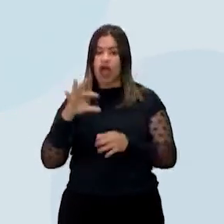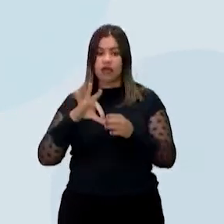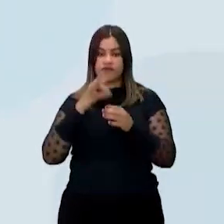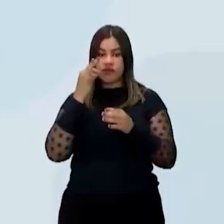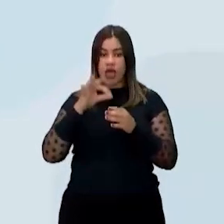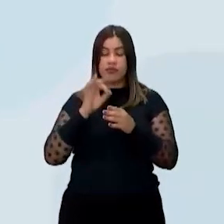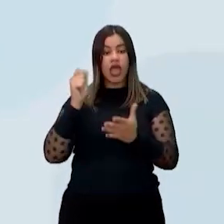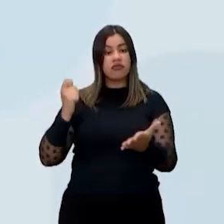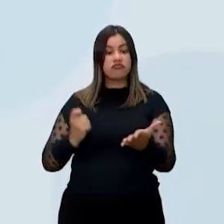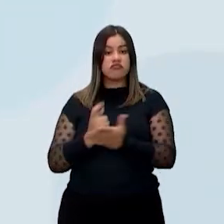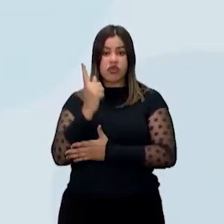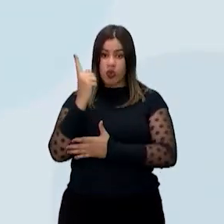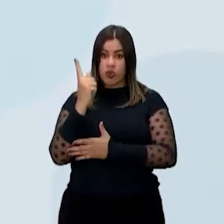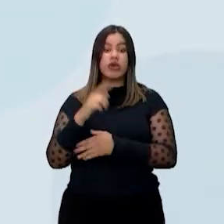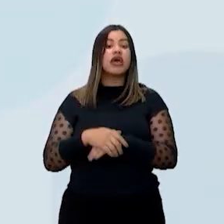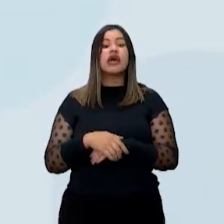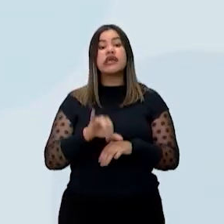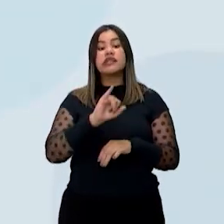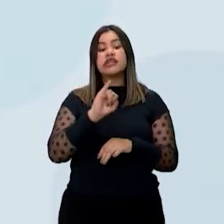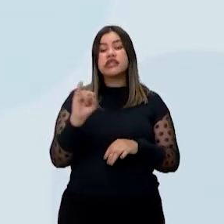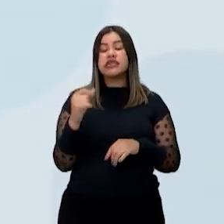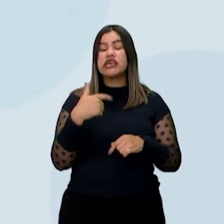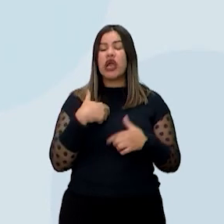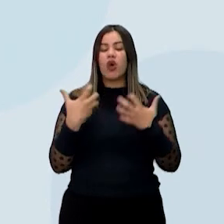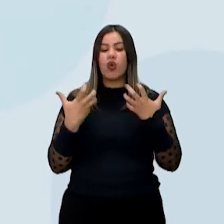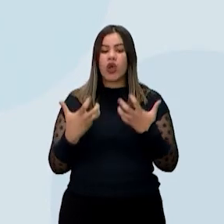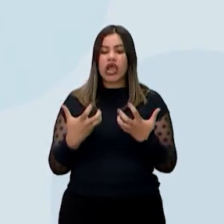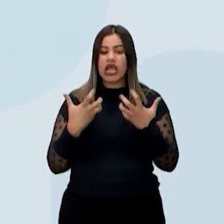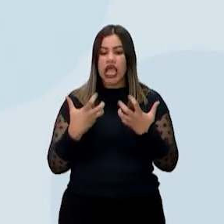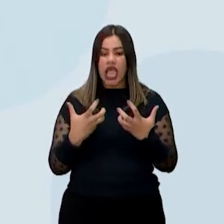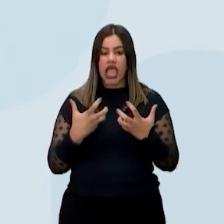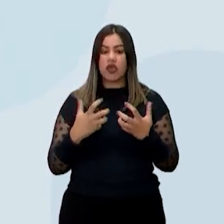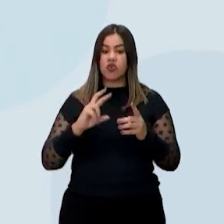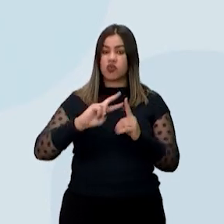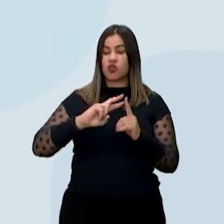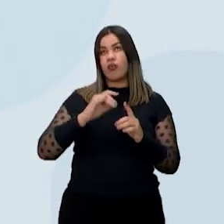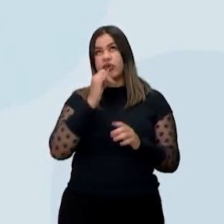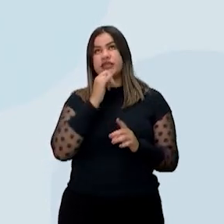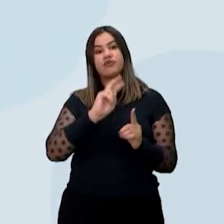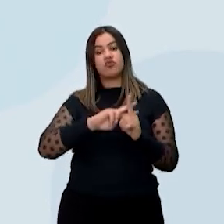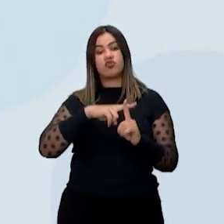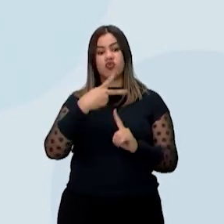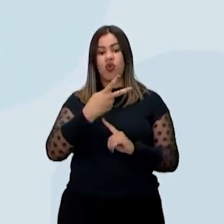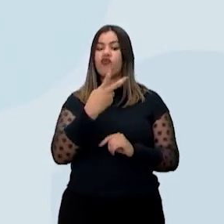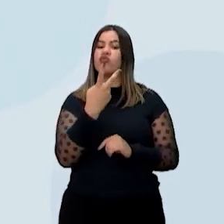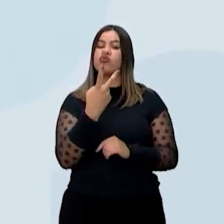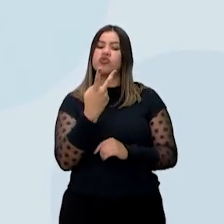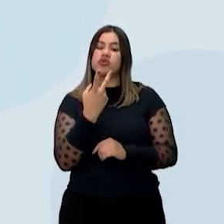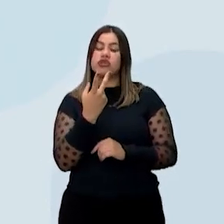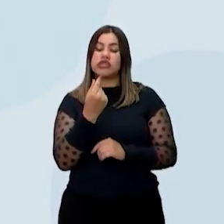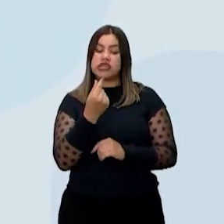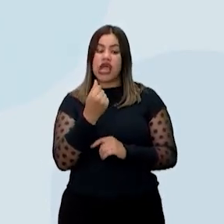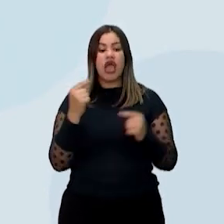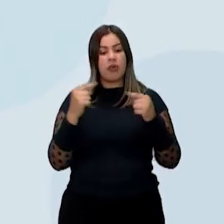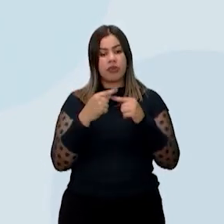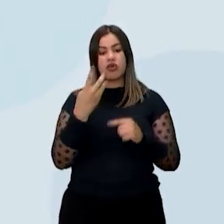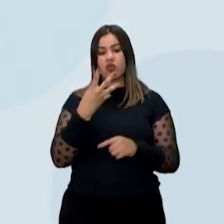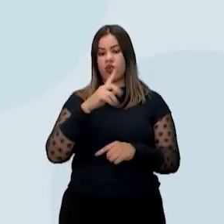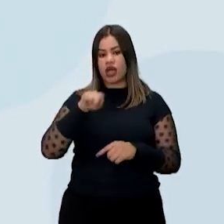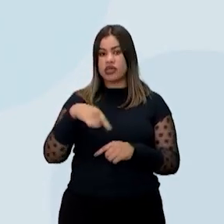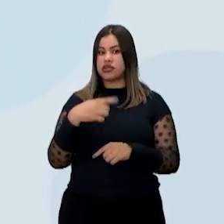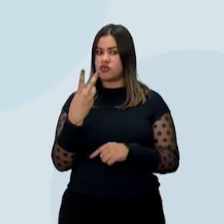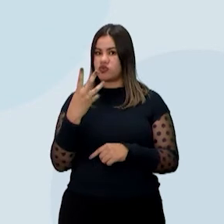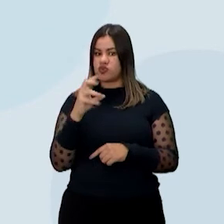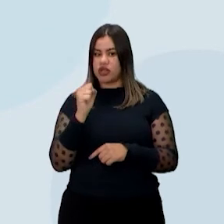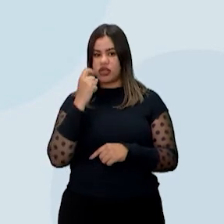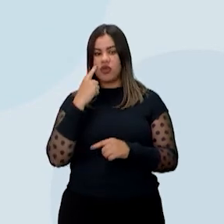salgadinhos. Então, se eu quero comprar, se eu tenho o dobro de dinheiro, ou seja, R$ 4,48 é o dobro de dinheiro, não é isso?